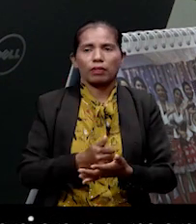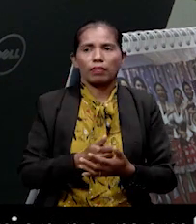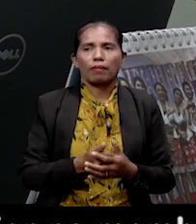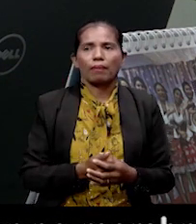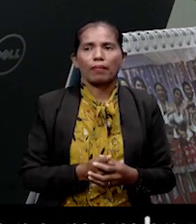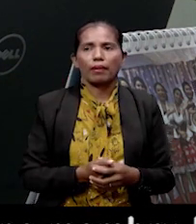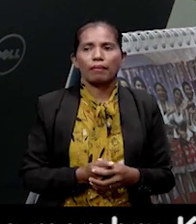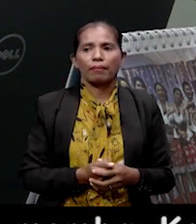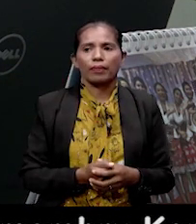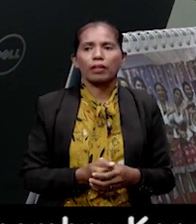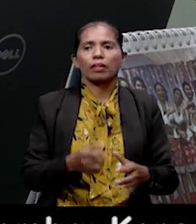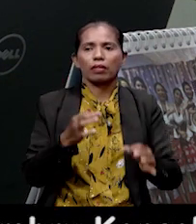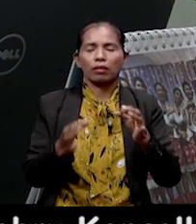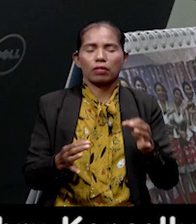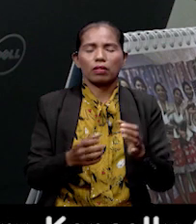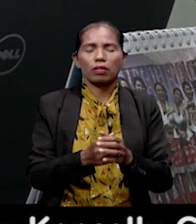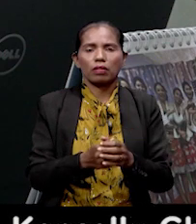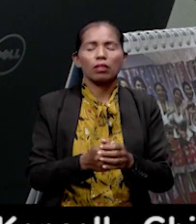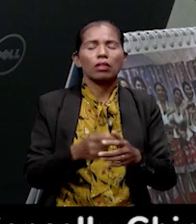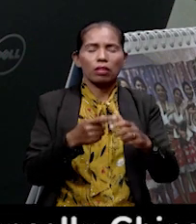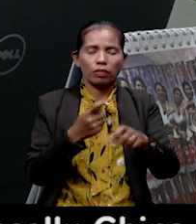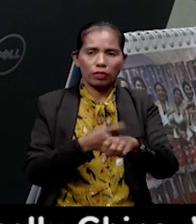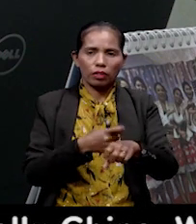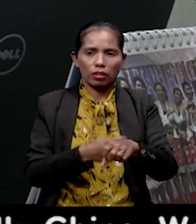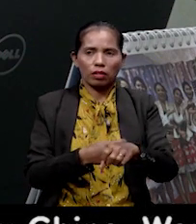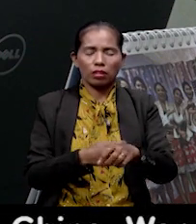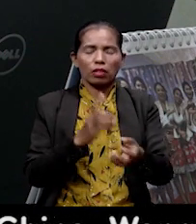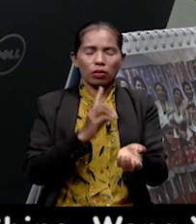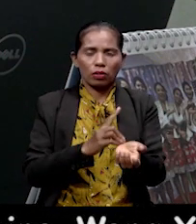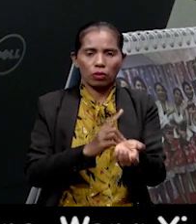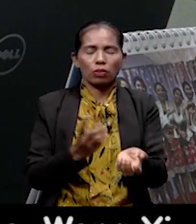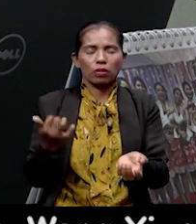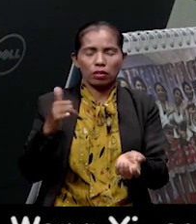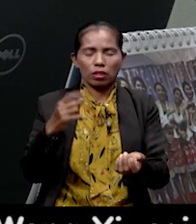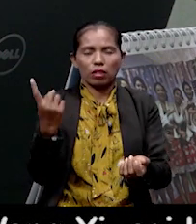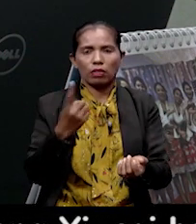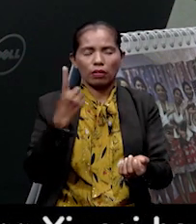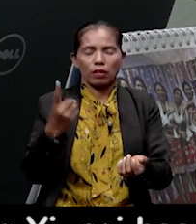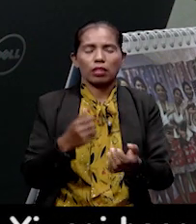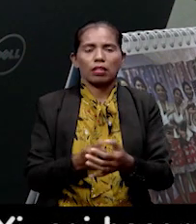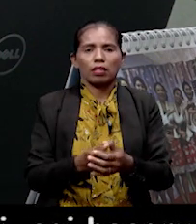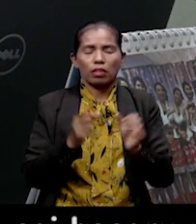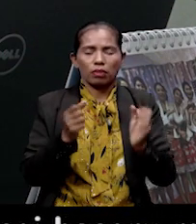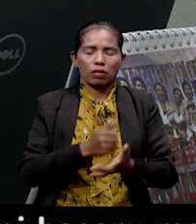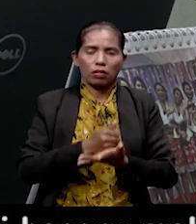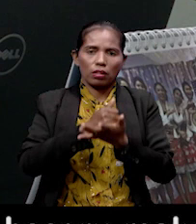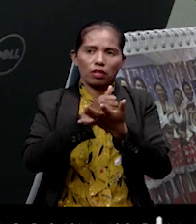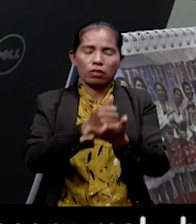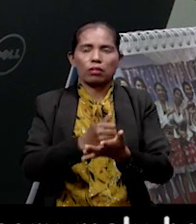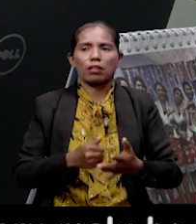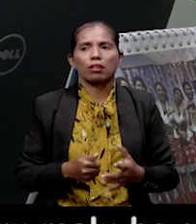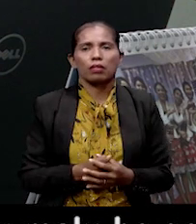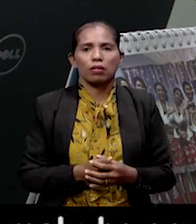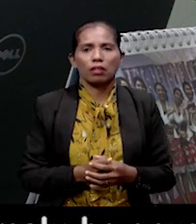Mabe mas que ho obstáculo hirak ne pessoal saúde sirat mantém halo atingimento ba paciente ser noema ka